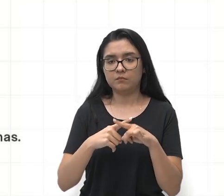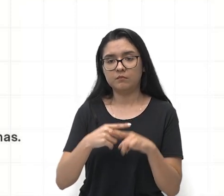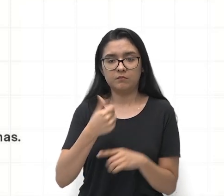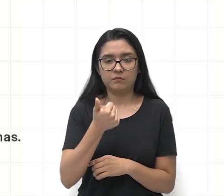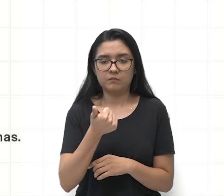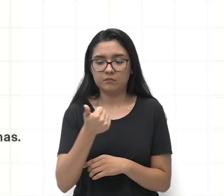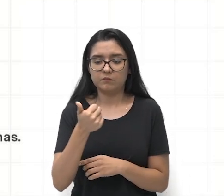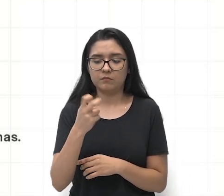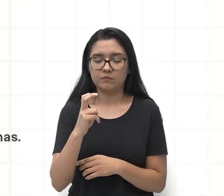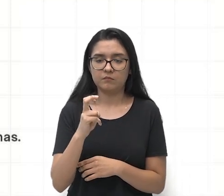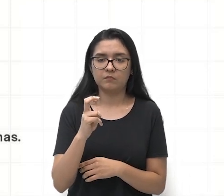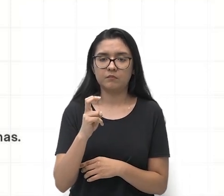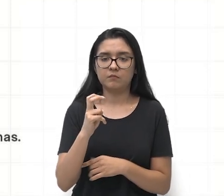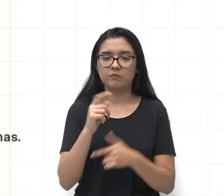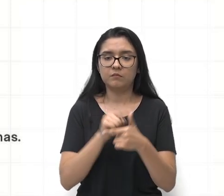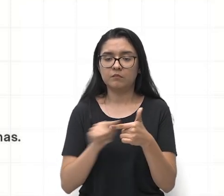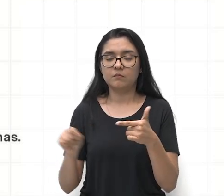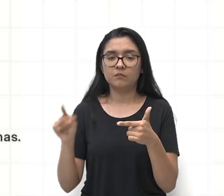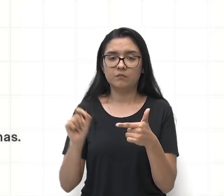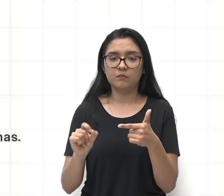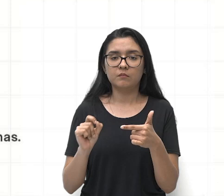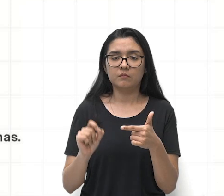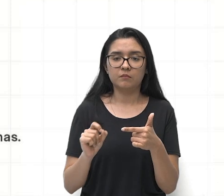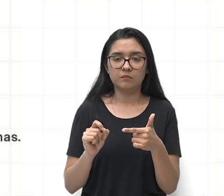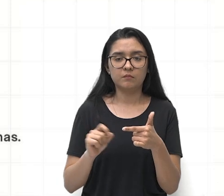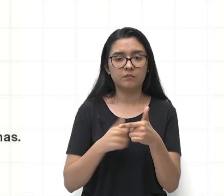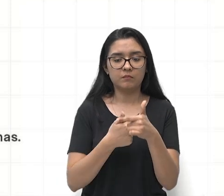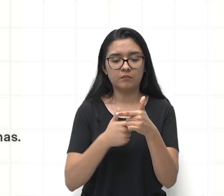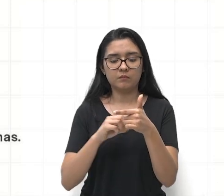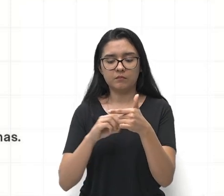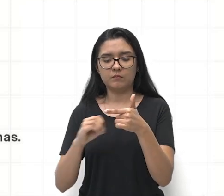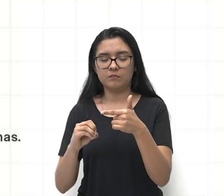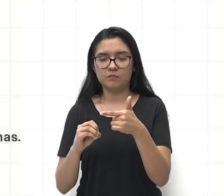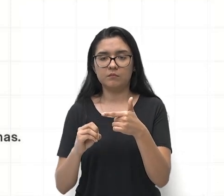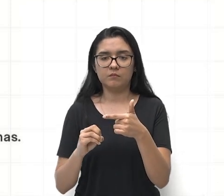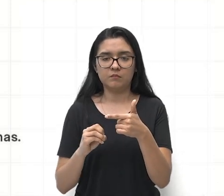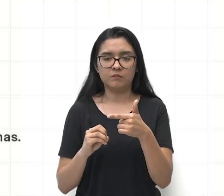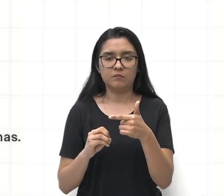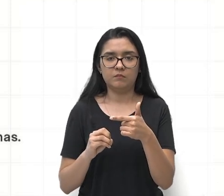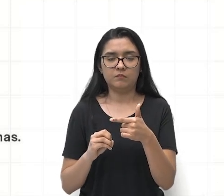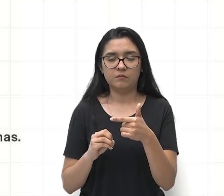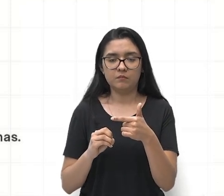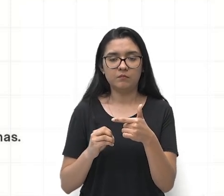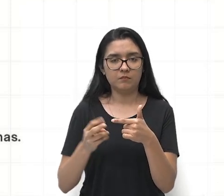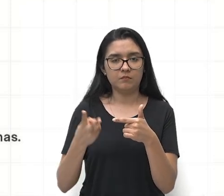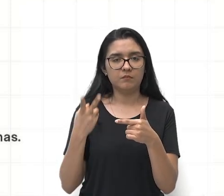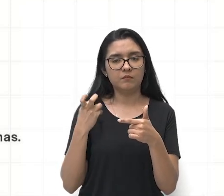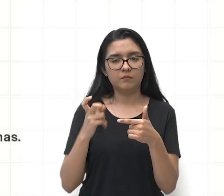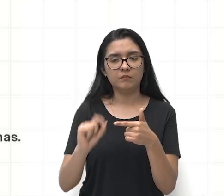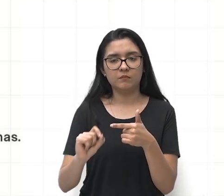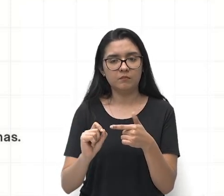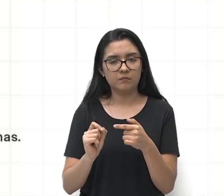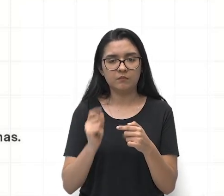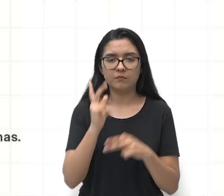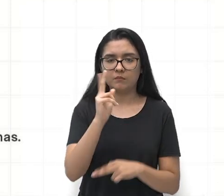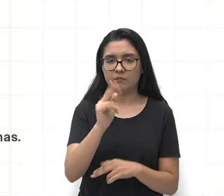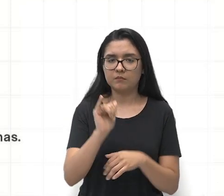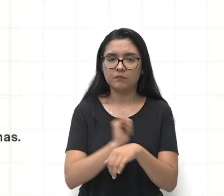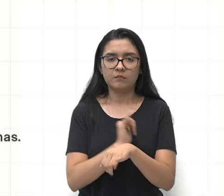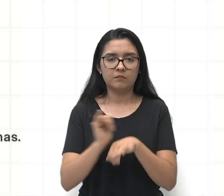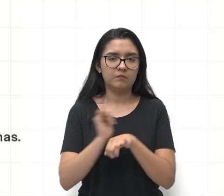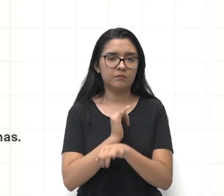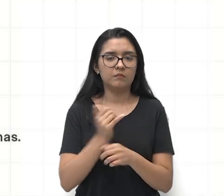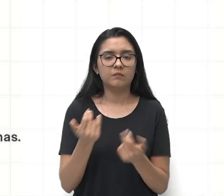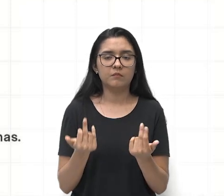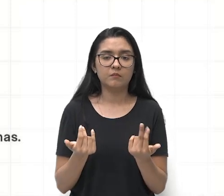15 sobre quanto? Sobre 100. Olha aí, mesma estratégia, lembrando